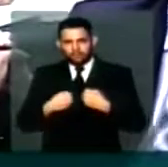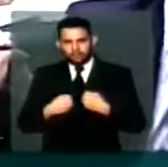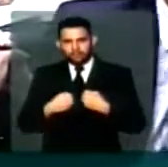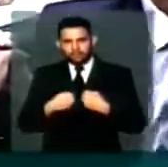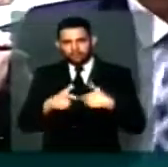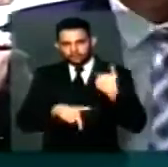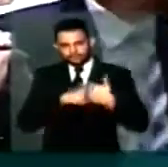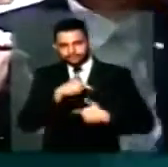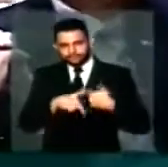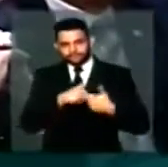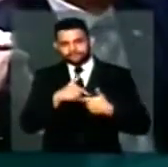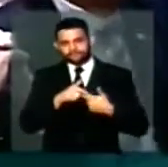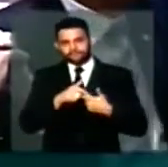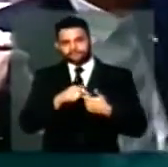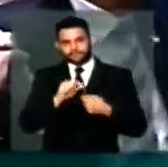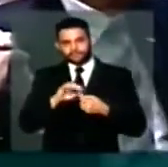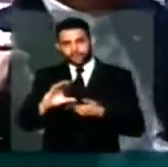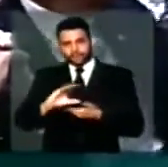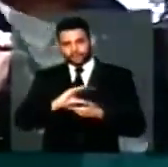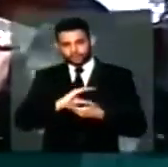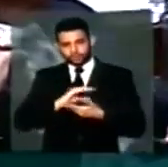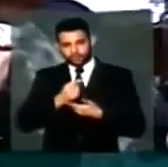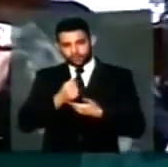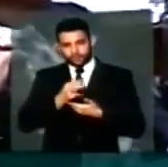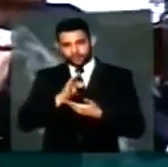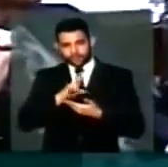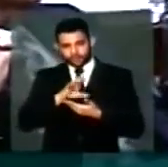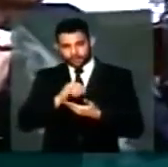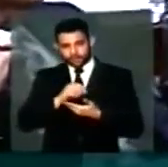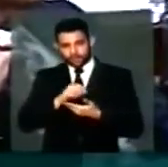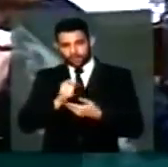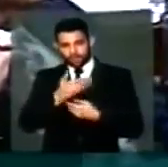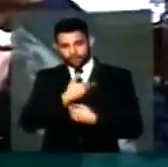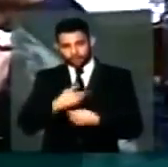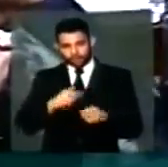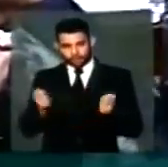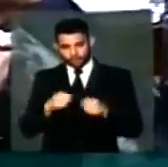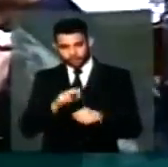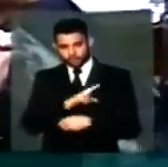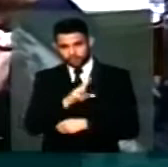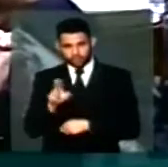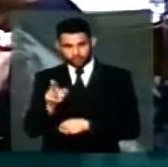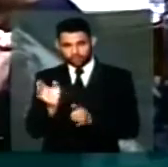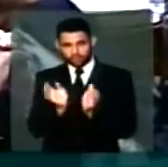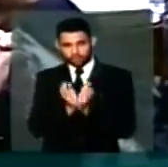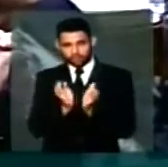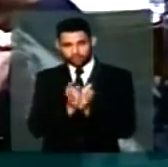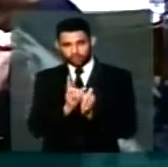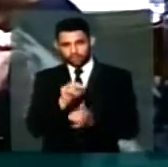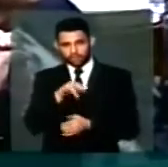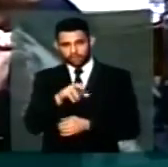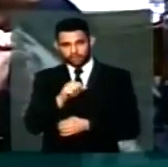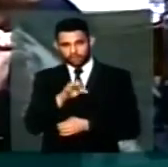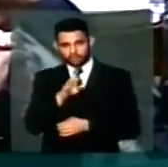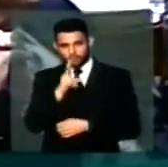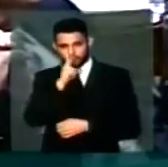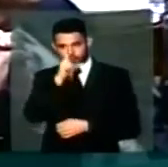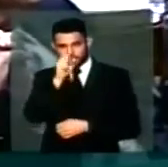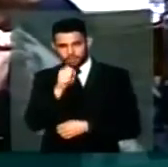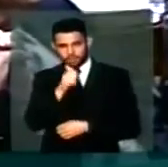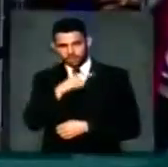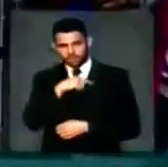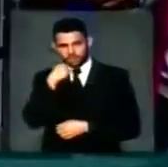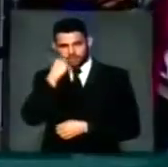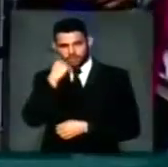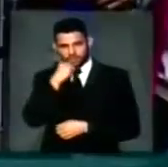e o do ajuste fiscal que o governo pretende por isso em nome do bloco união e força do Senado